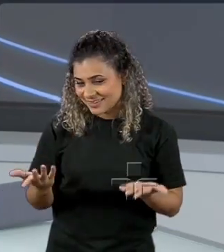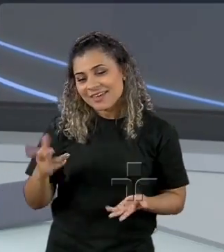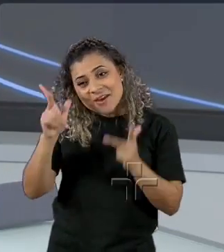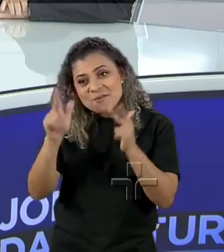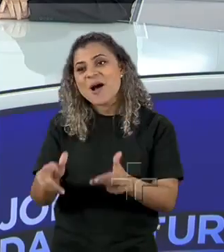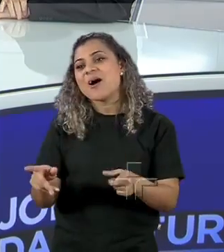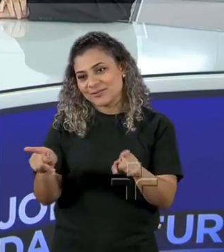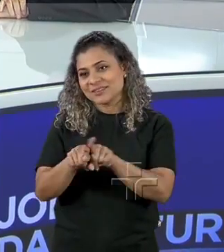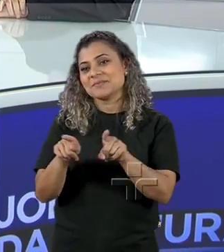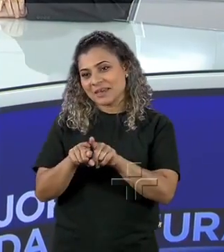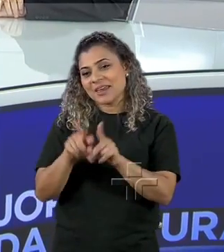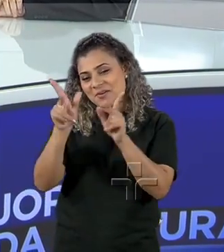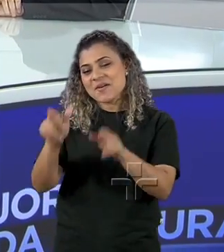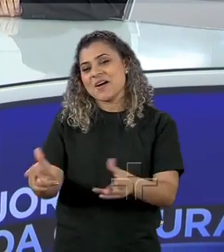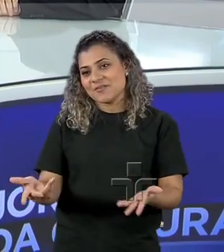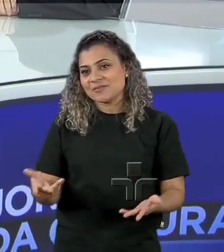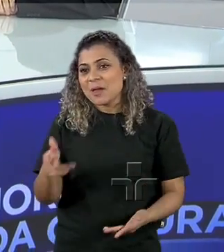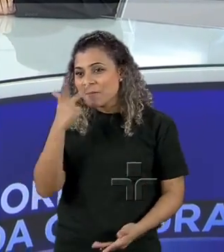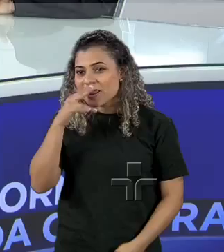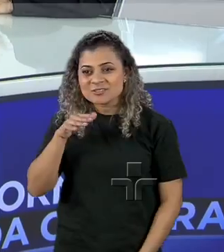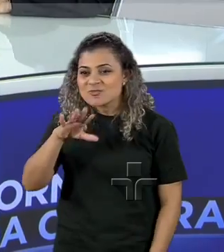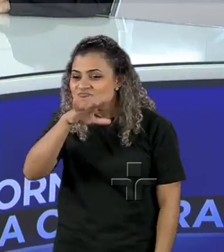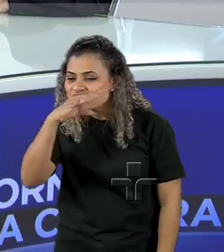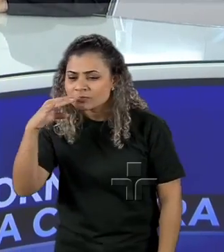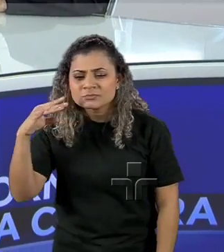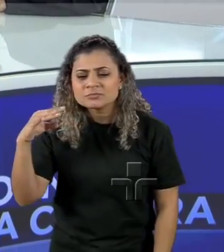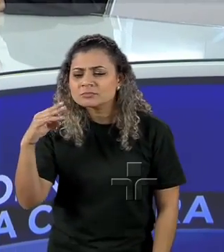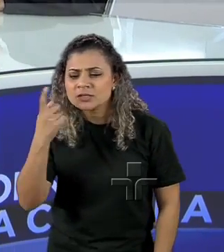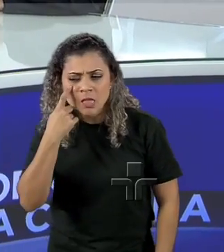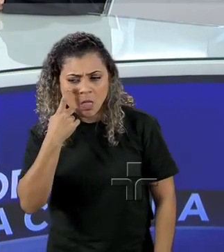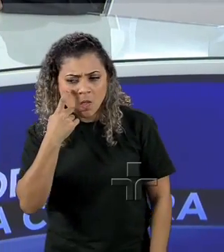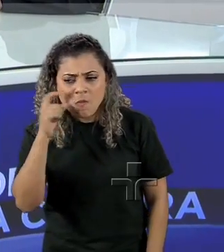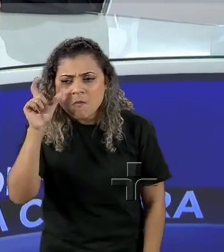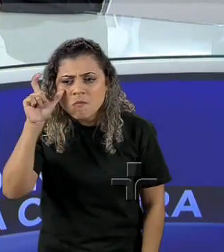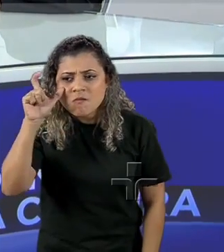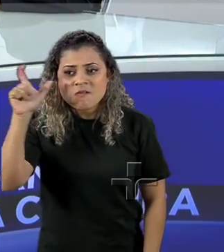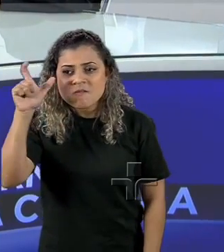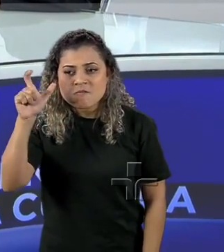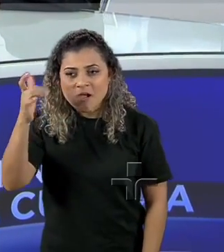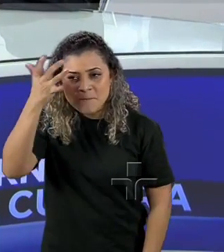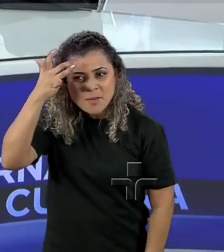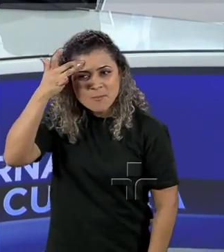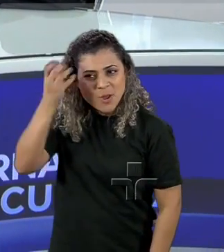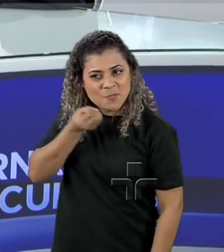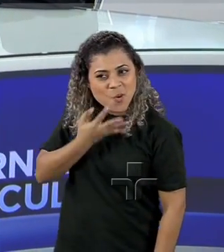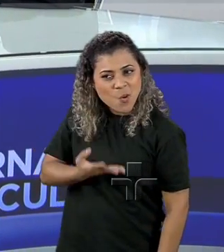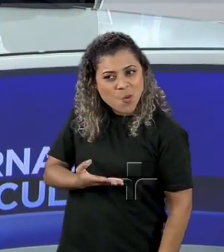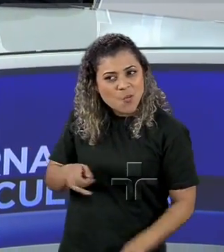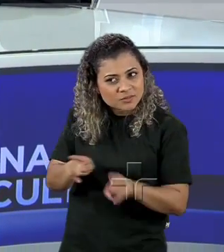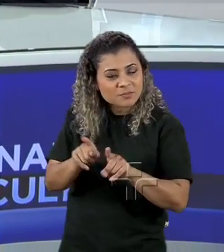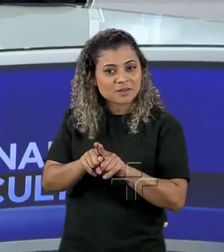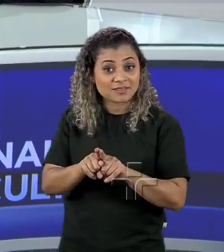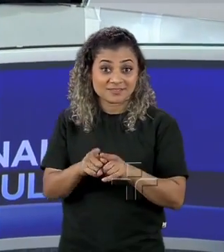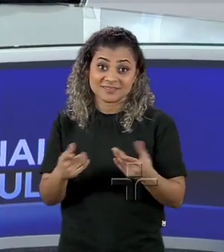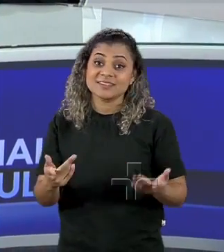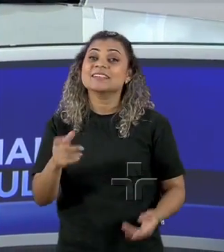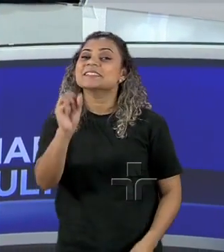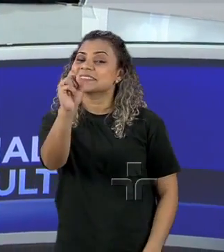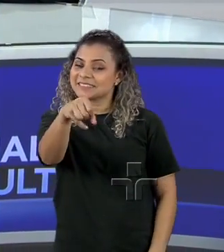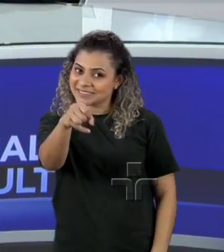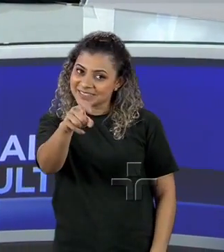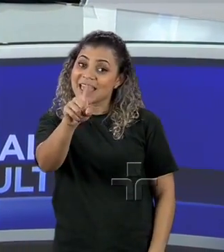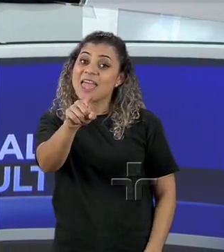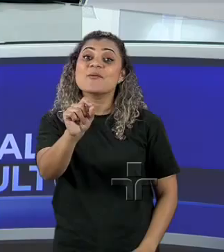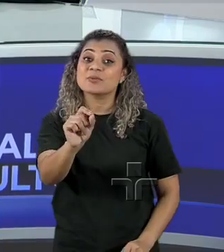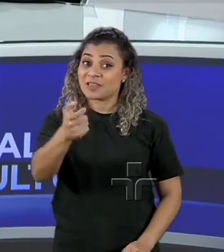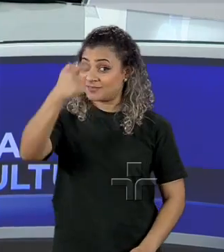né? Olho vivo e faro fino. Uma mentira contada 1000 vezes. Boa memória. Vira verdade. Pode ser. Mas vale